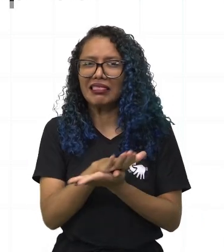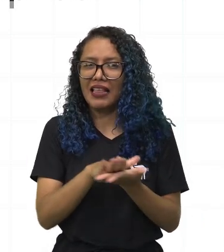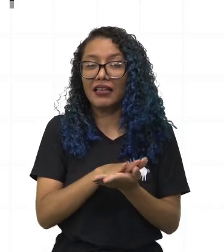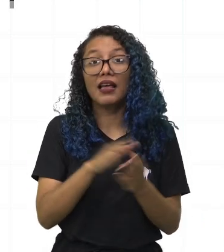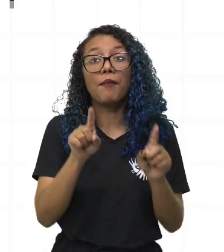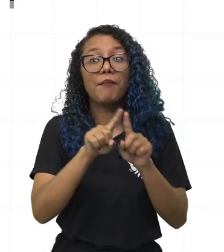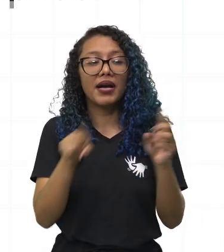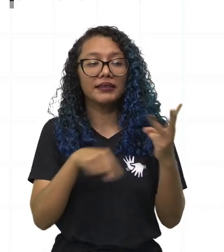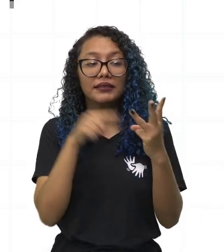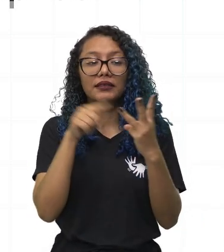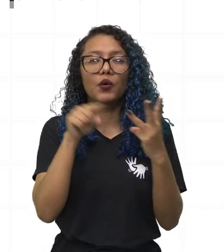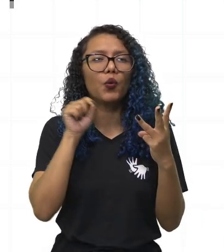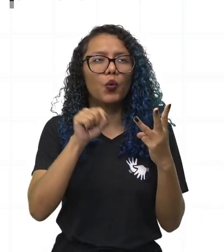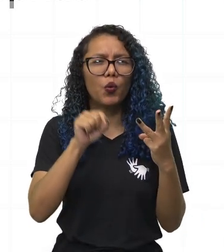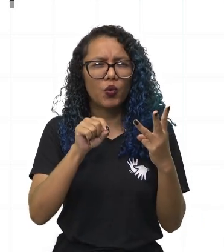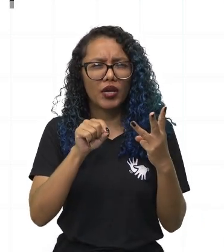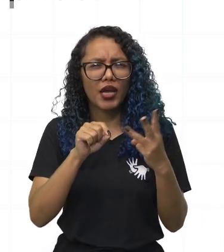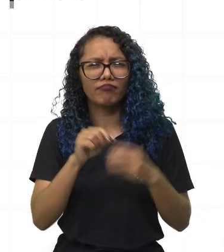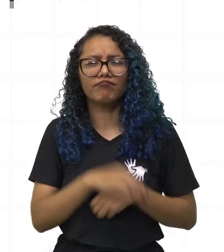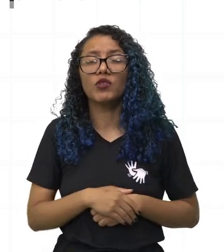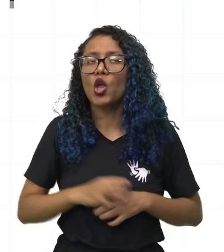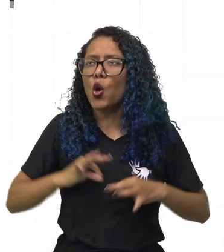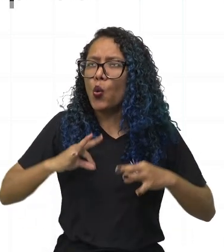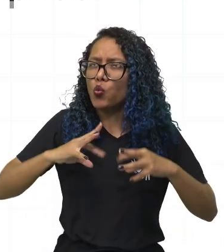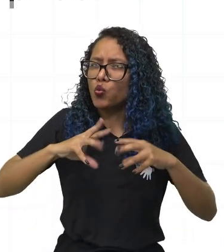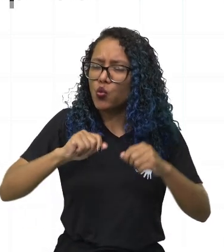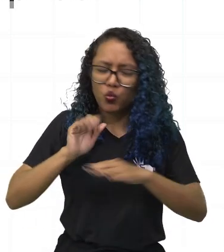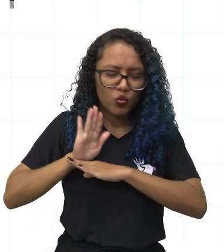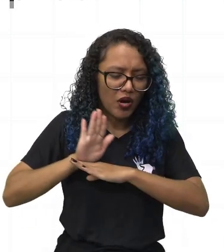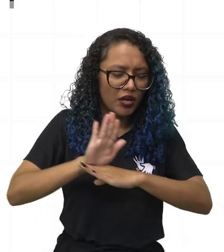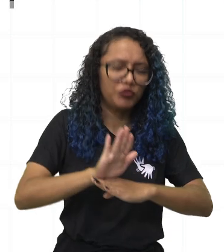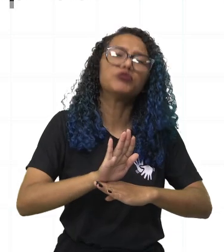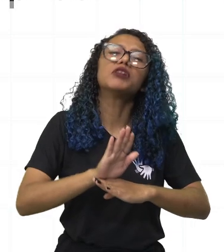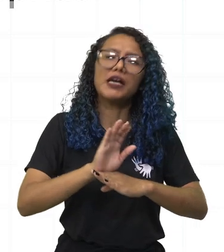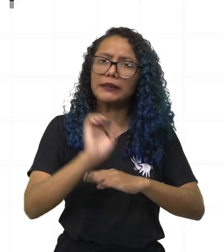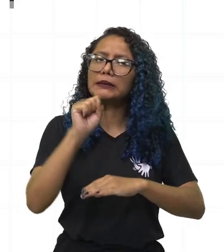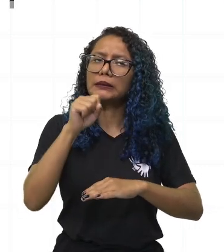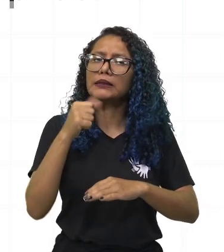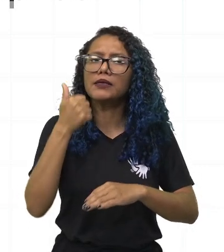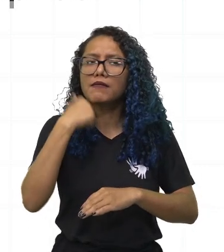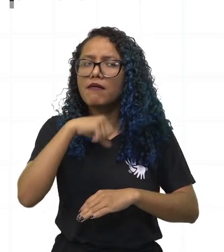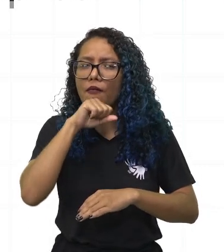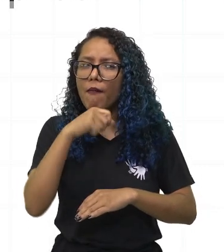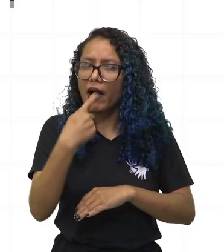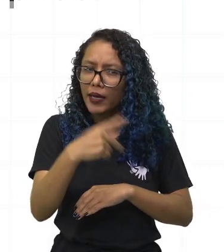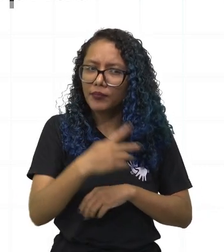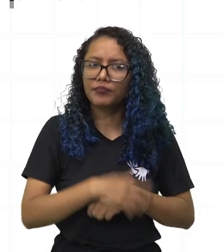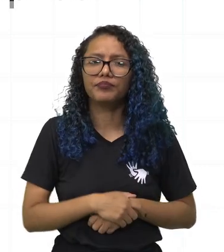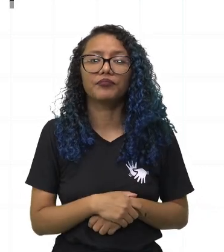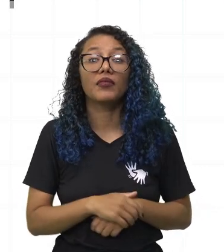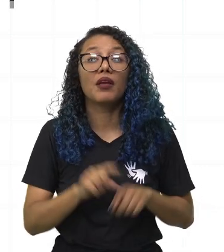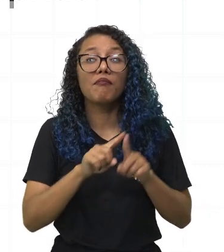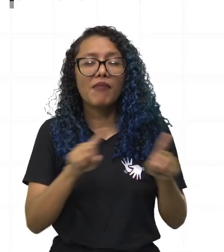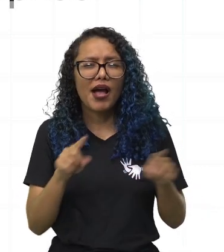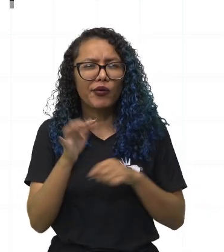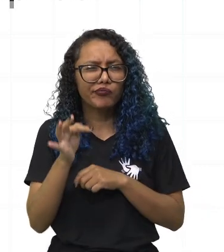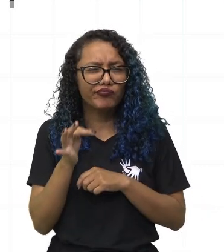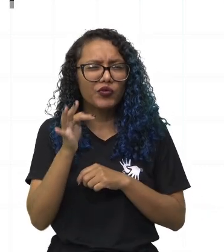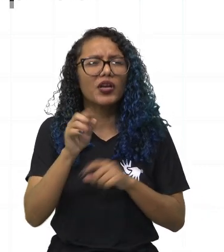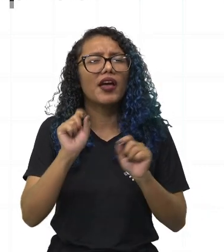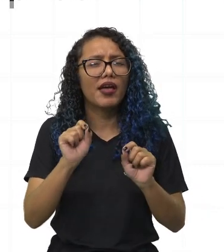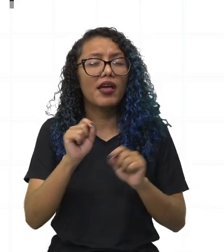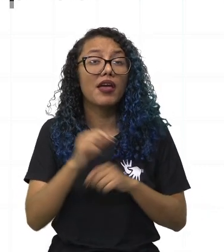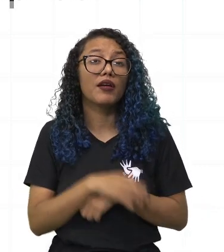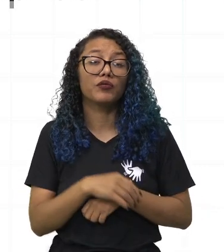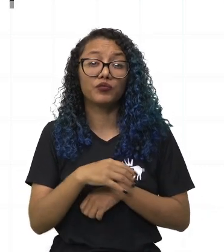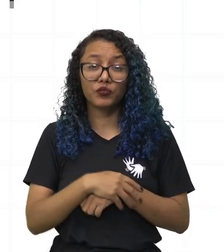terceiro porquinho fazia tudo o que podia para ajudar. Um dia, os porquinhos, que já estavam